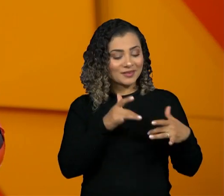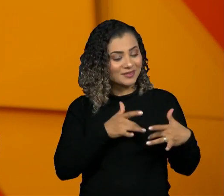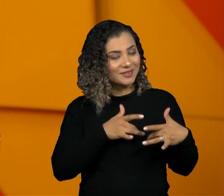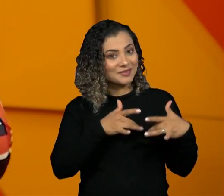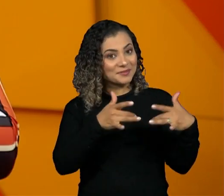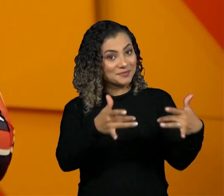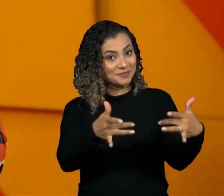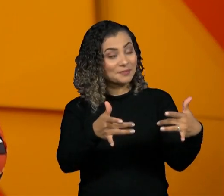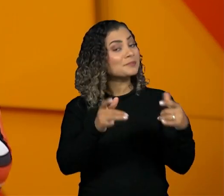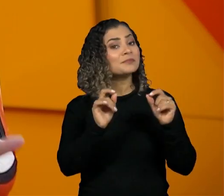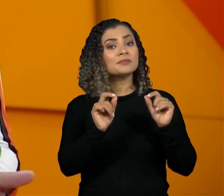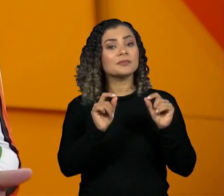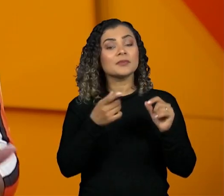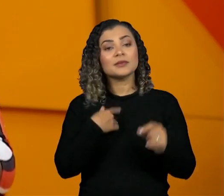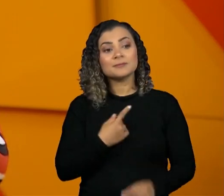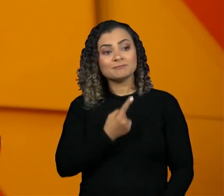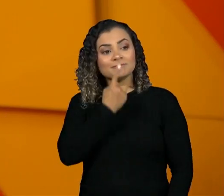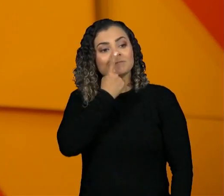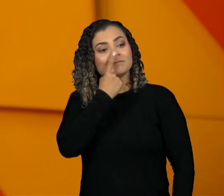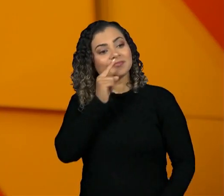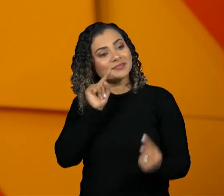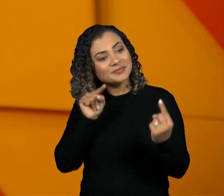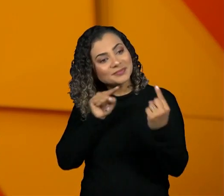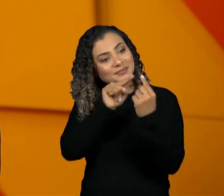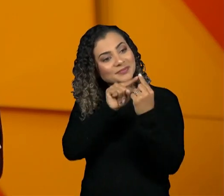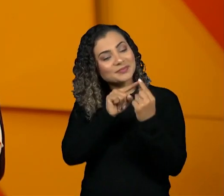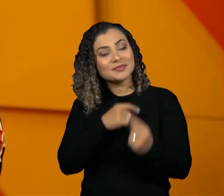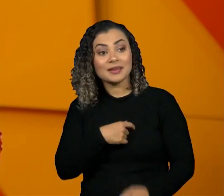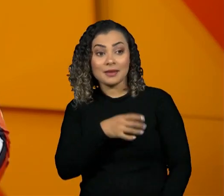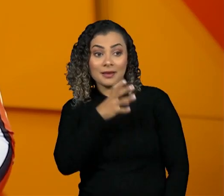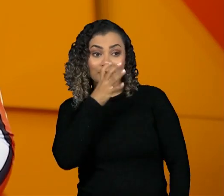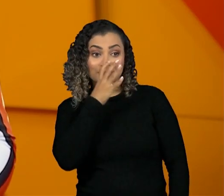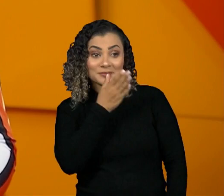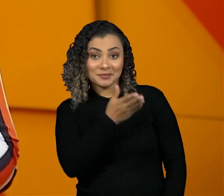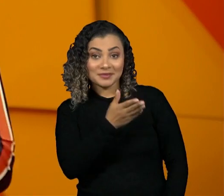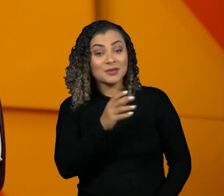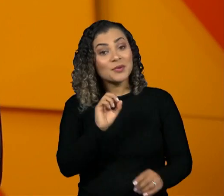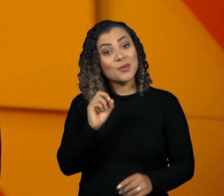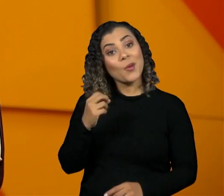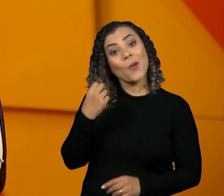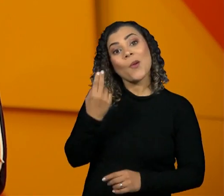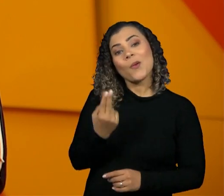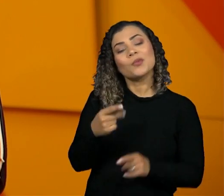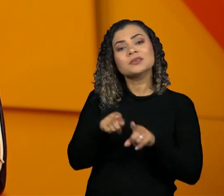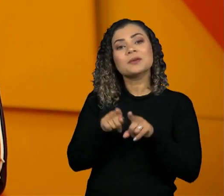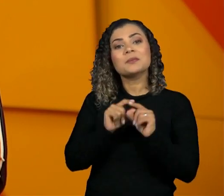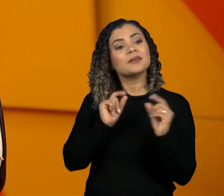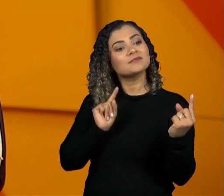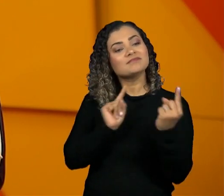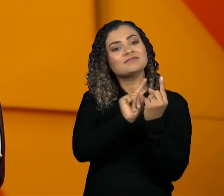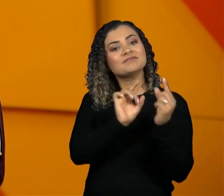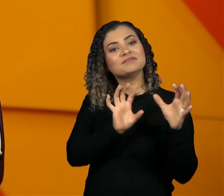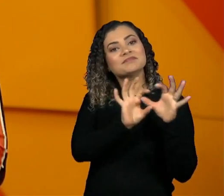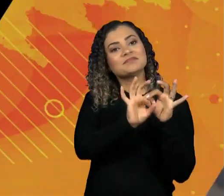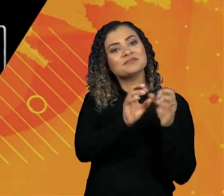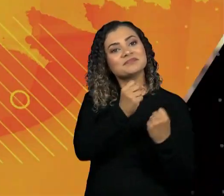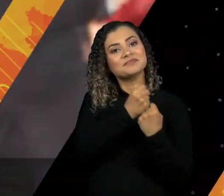às vezes, vem por identificação, por admiração ou simplesmente uma cumplicidade